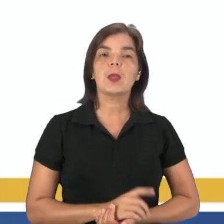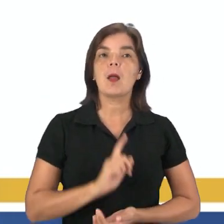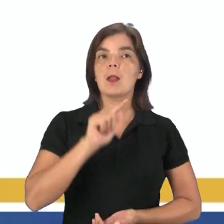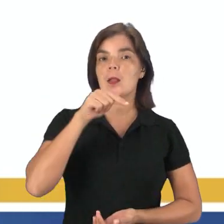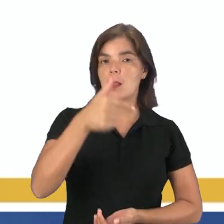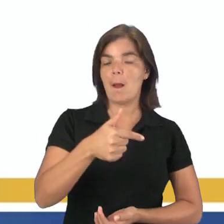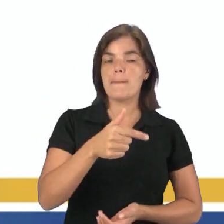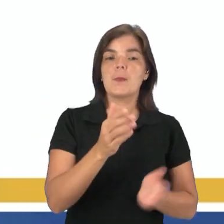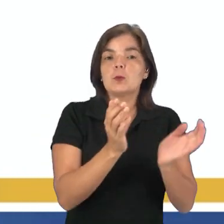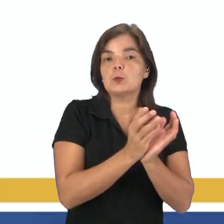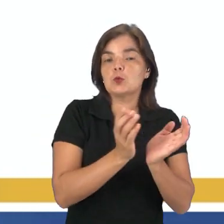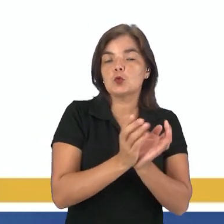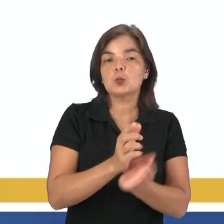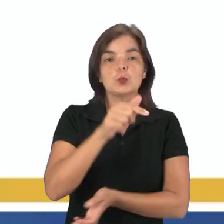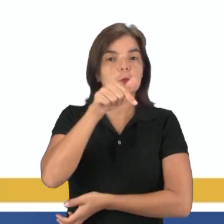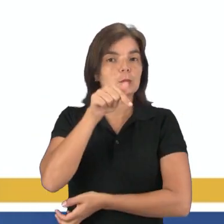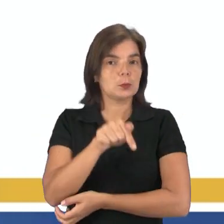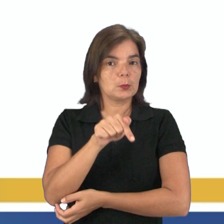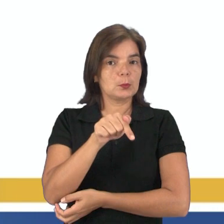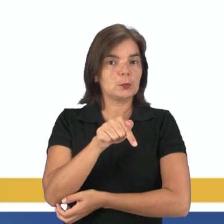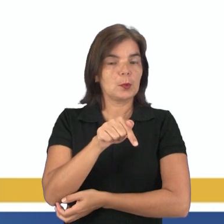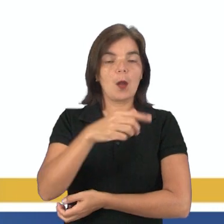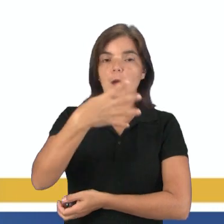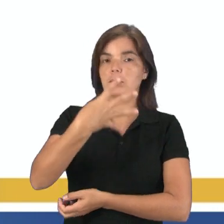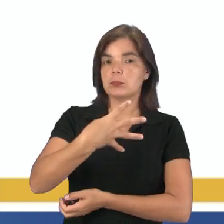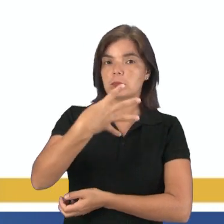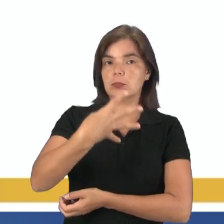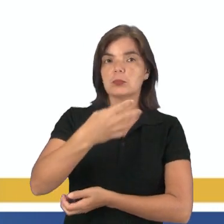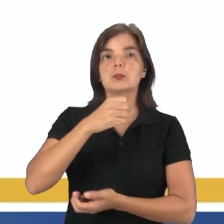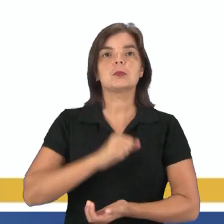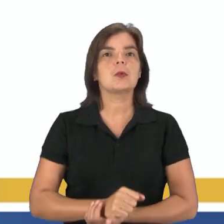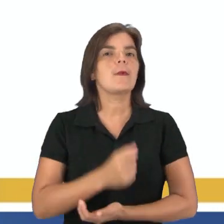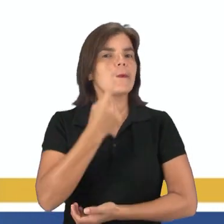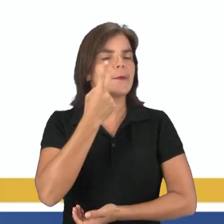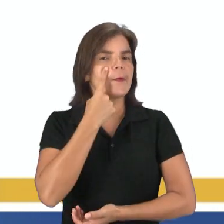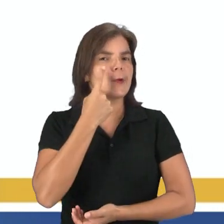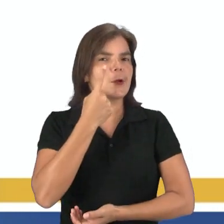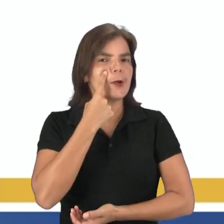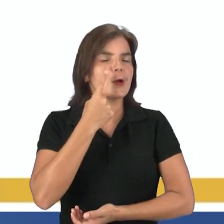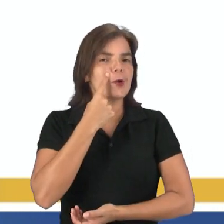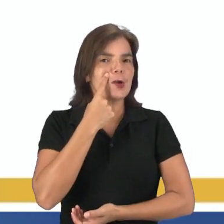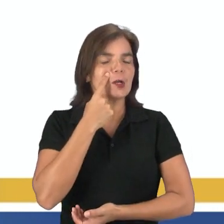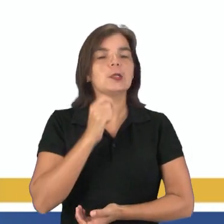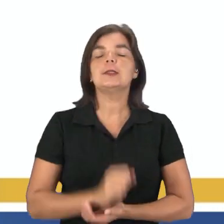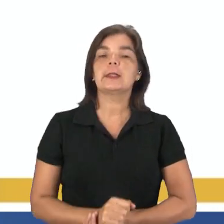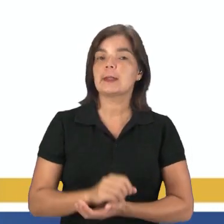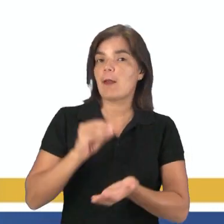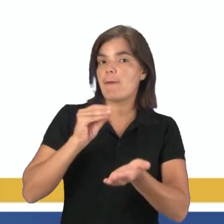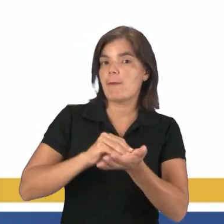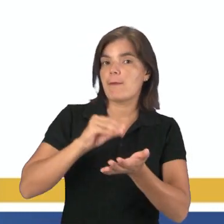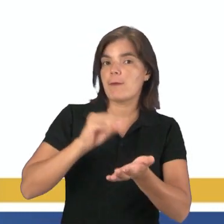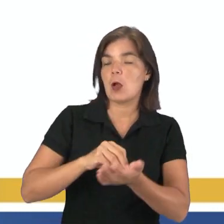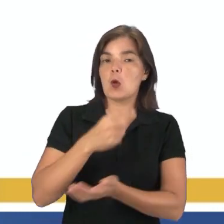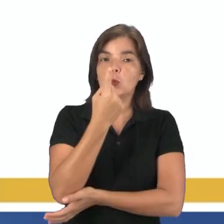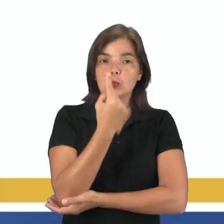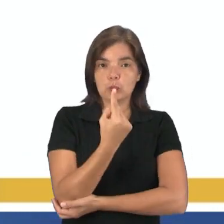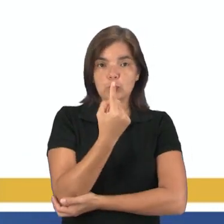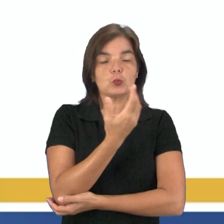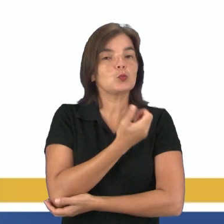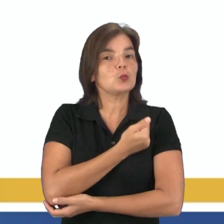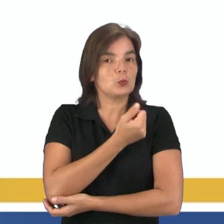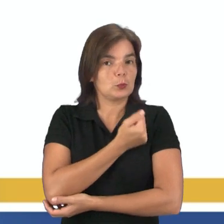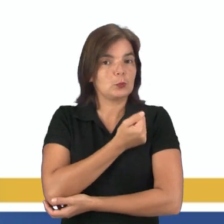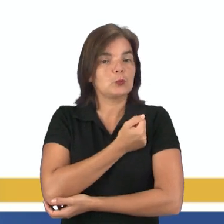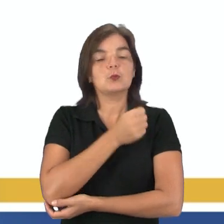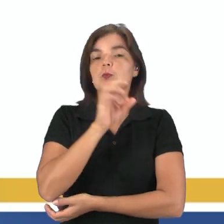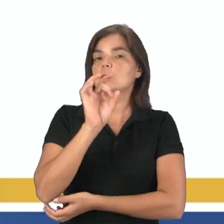Na próxima classe, nós temos a quarta classe. Observe que ela está incompleta, só nós temos apenas um